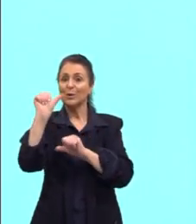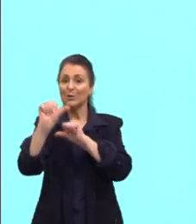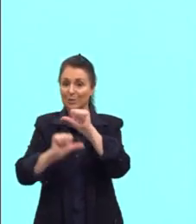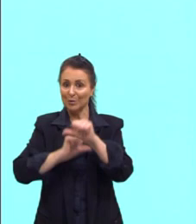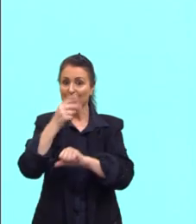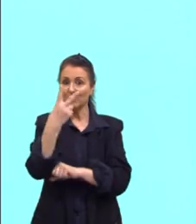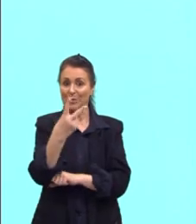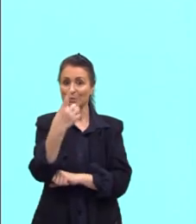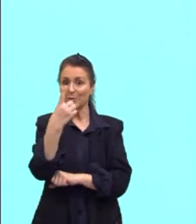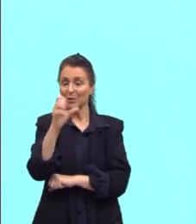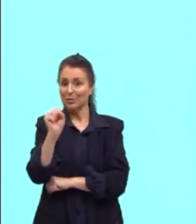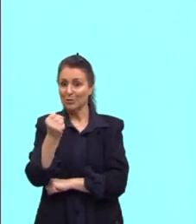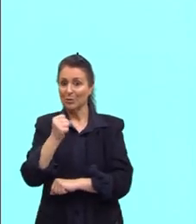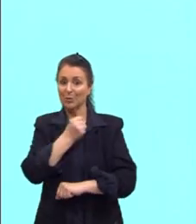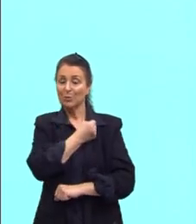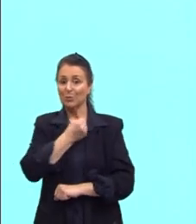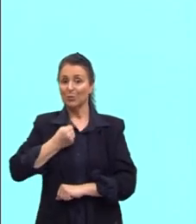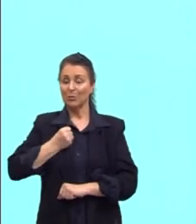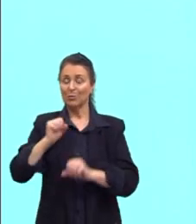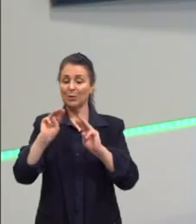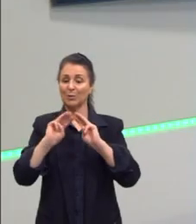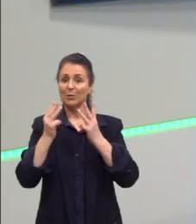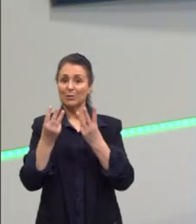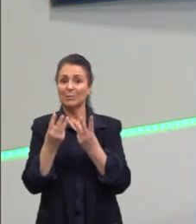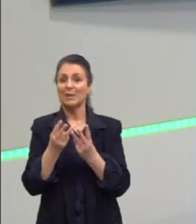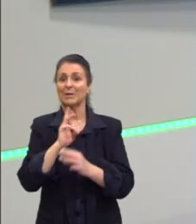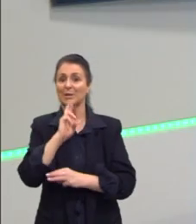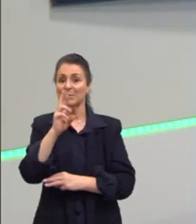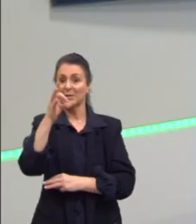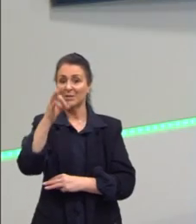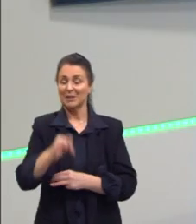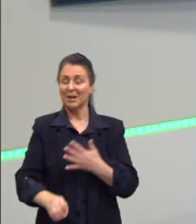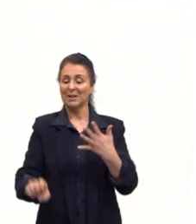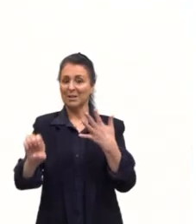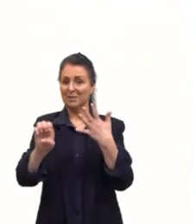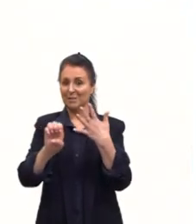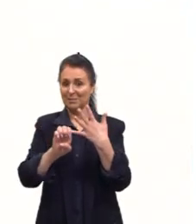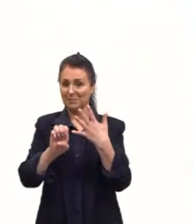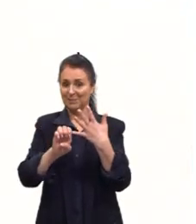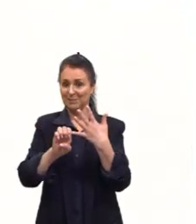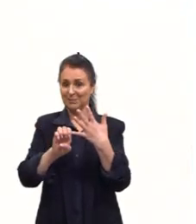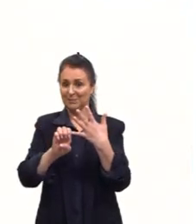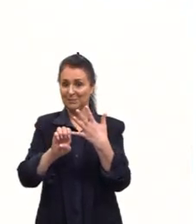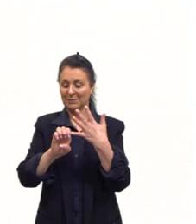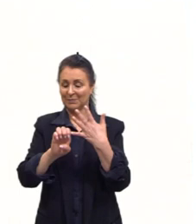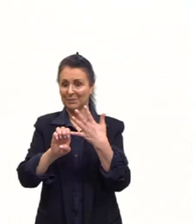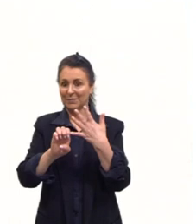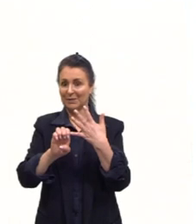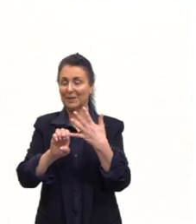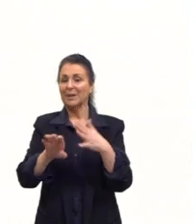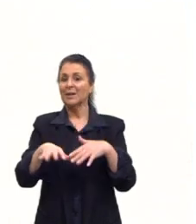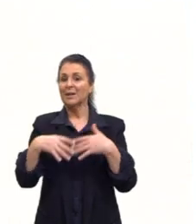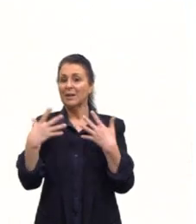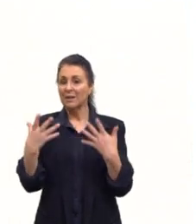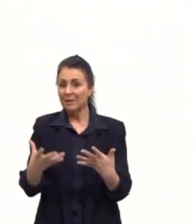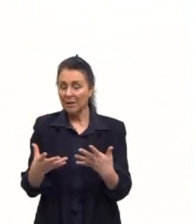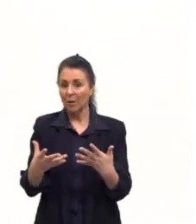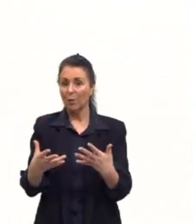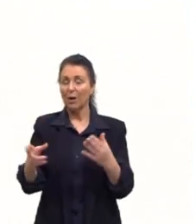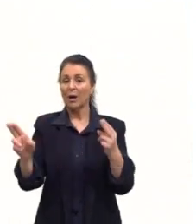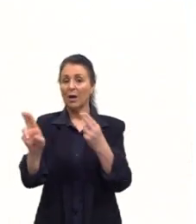218 o número de massa e é alternativa e da questão tá então sempre trazia dados É